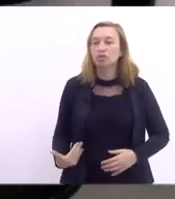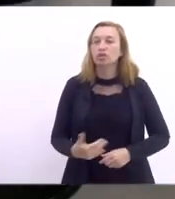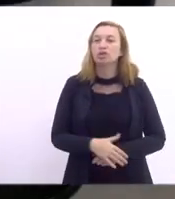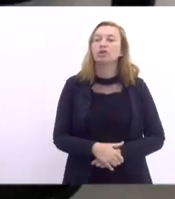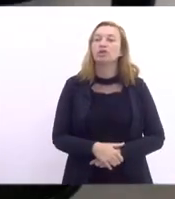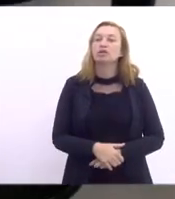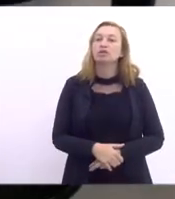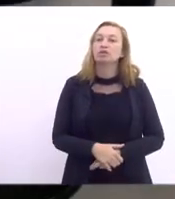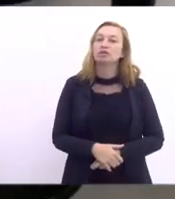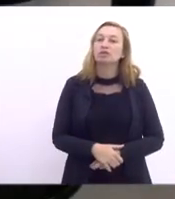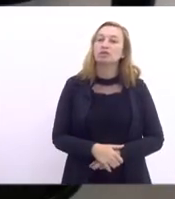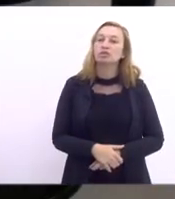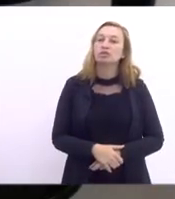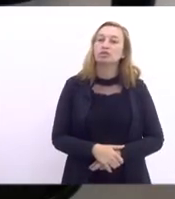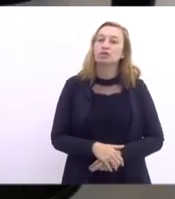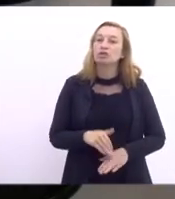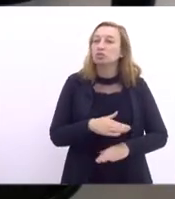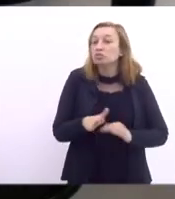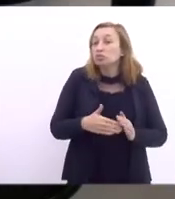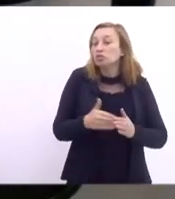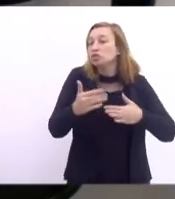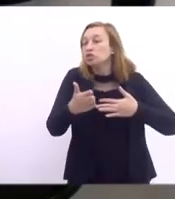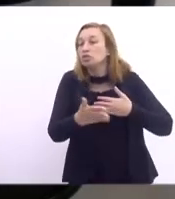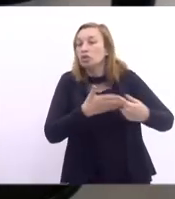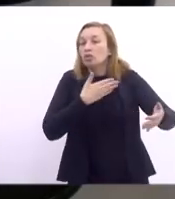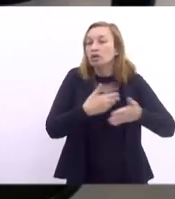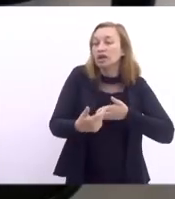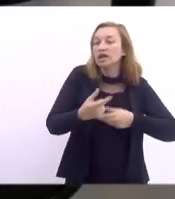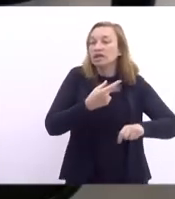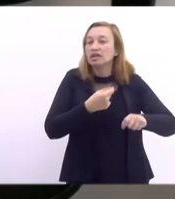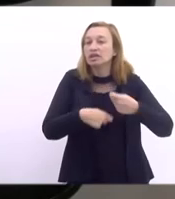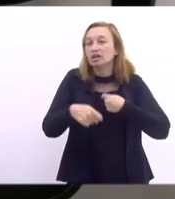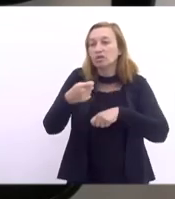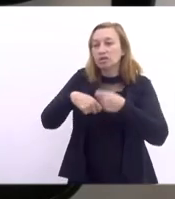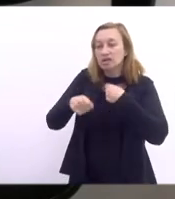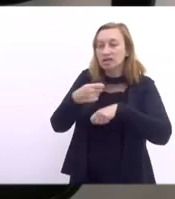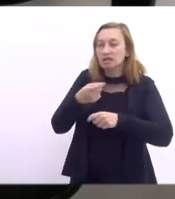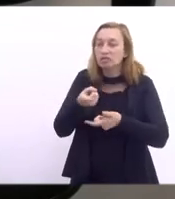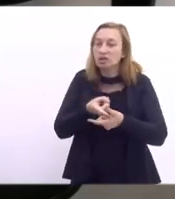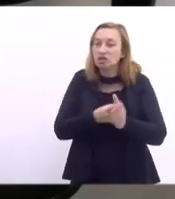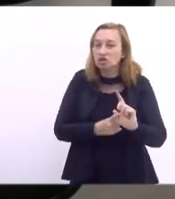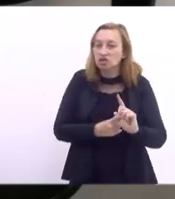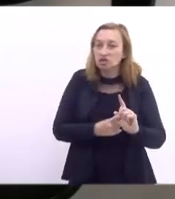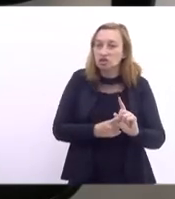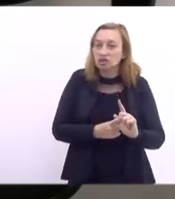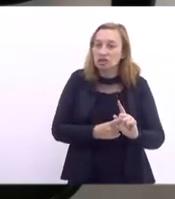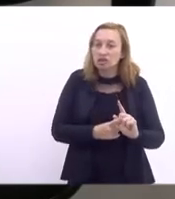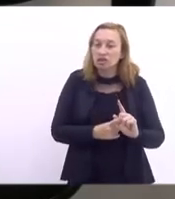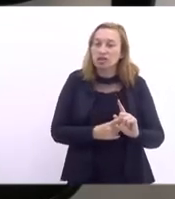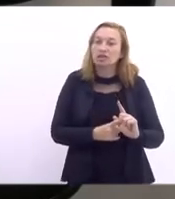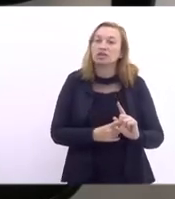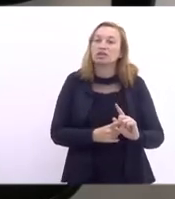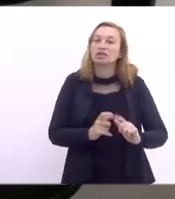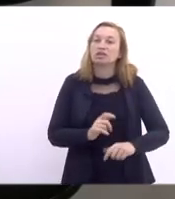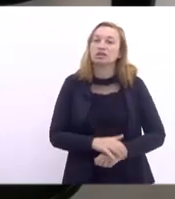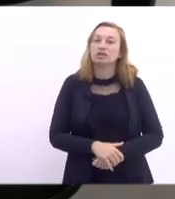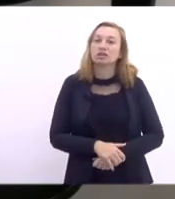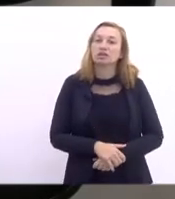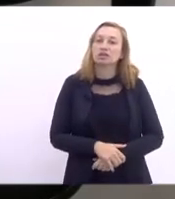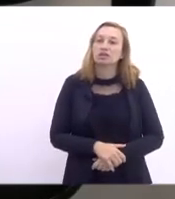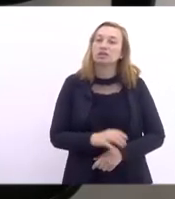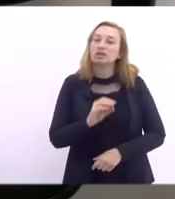e a o todo e qualquer renegociação da dívida passa por sangrar Jaú